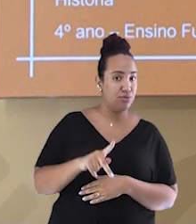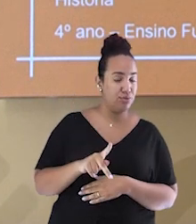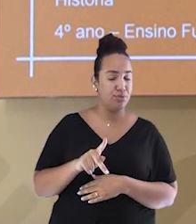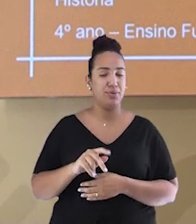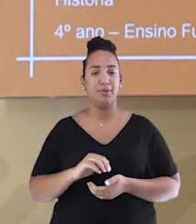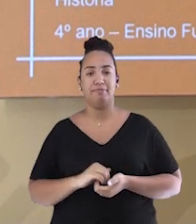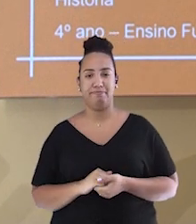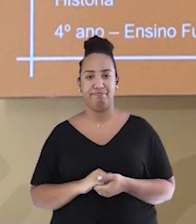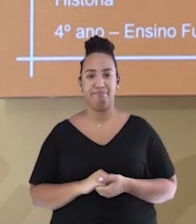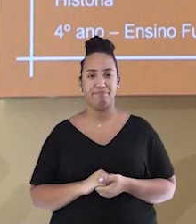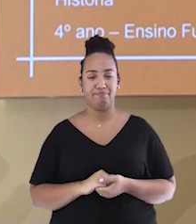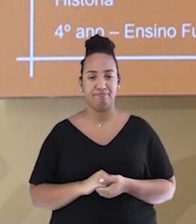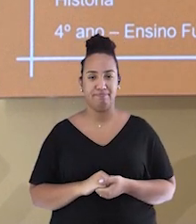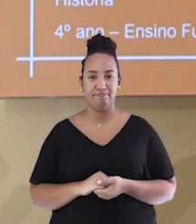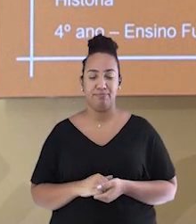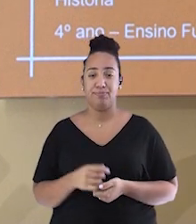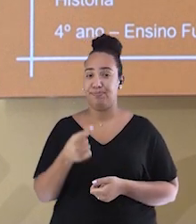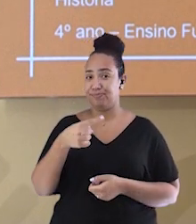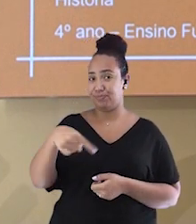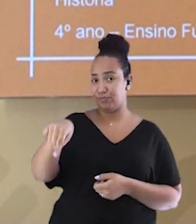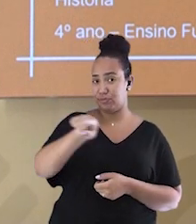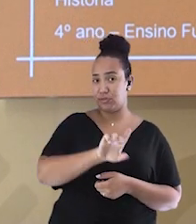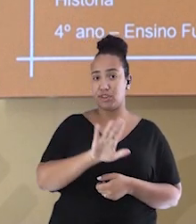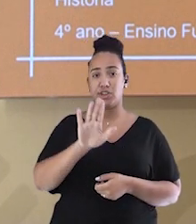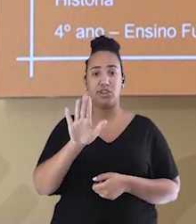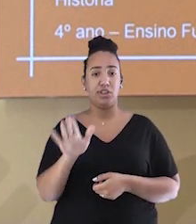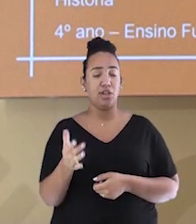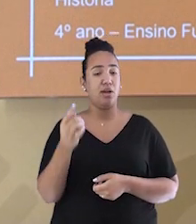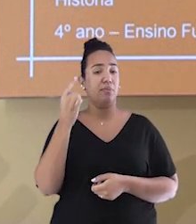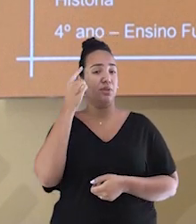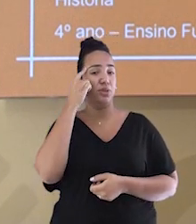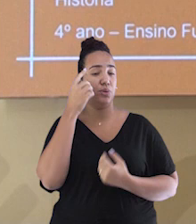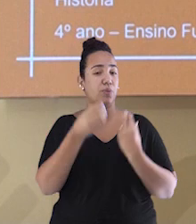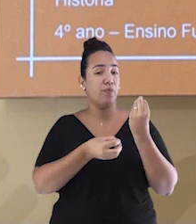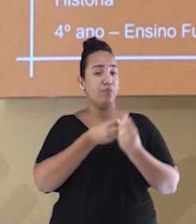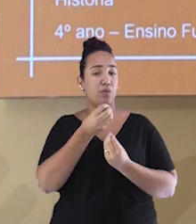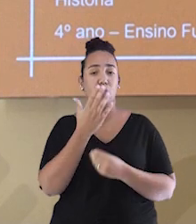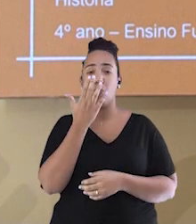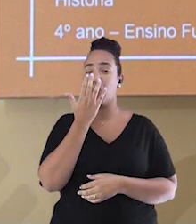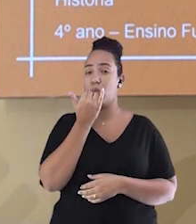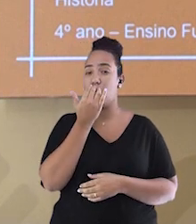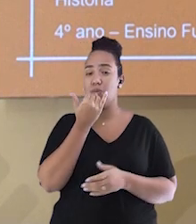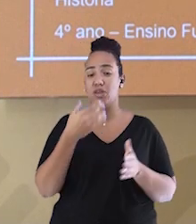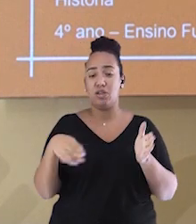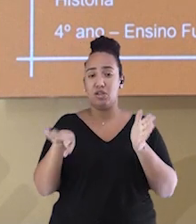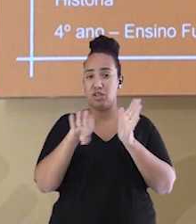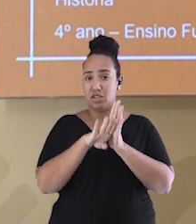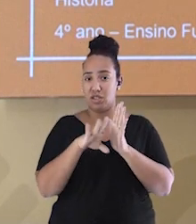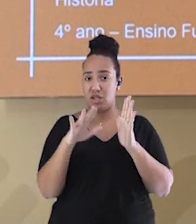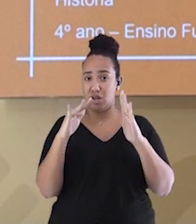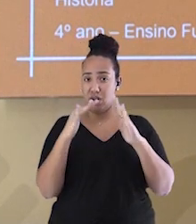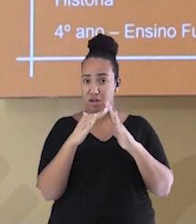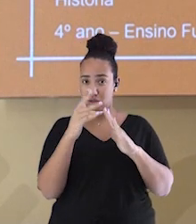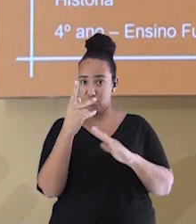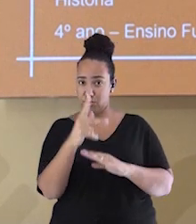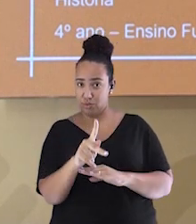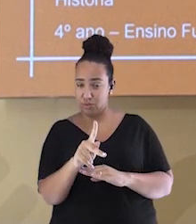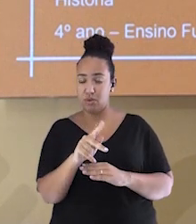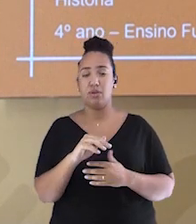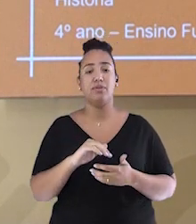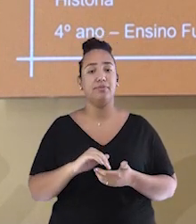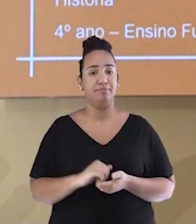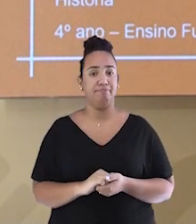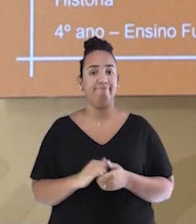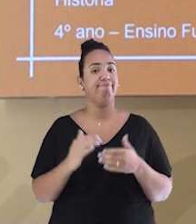ou na fruteira da sua casa? Já parou para pensar em como esses alimentos chegam na sua casa? Eles